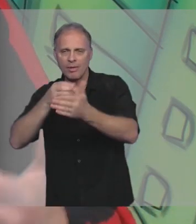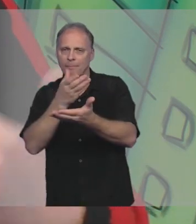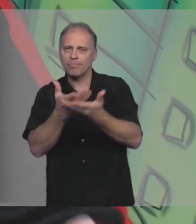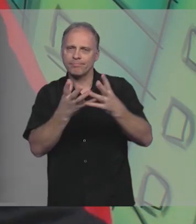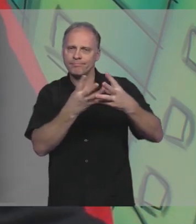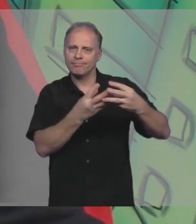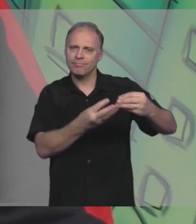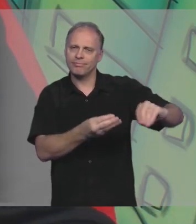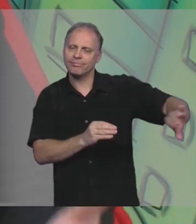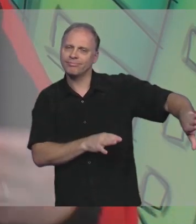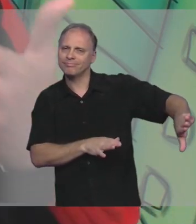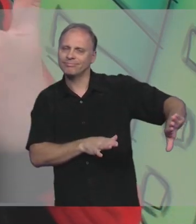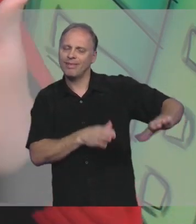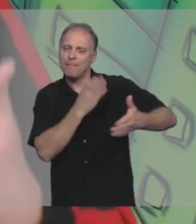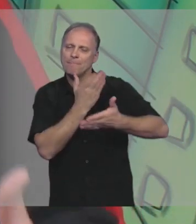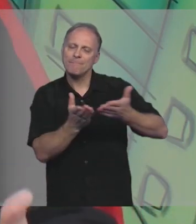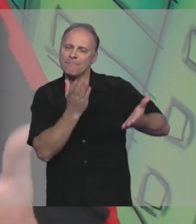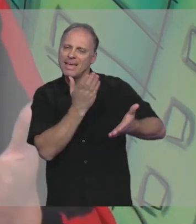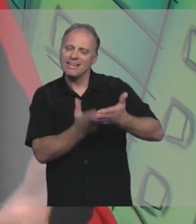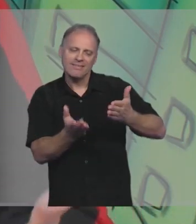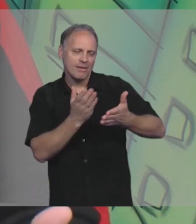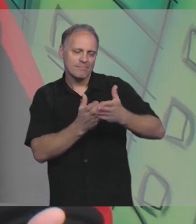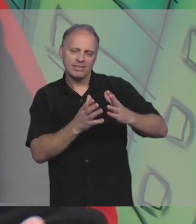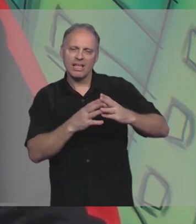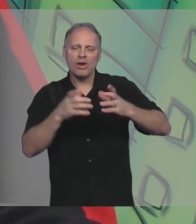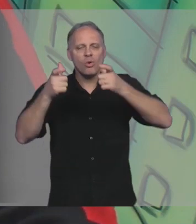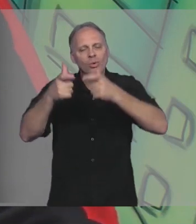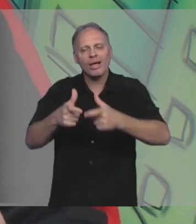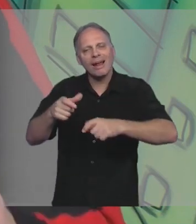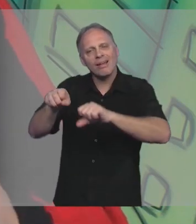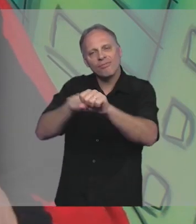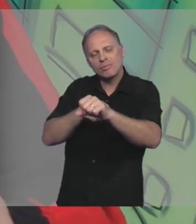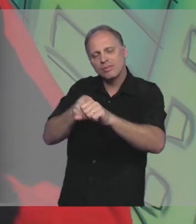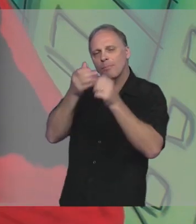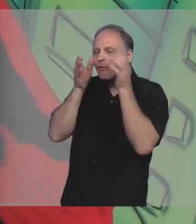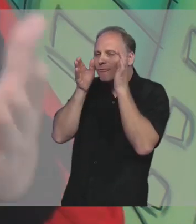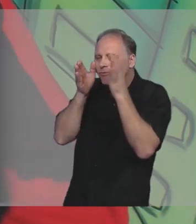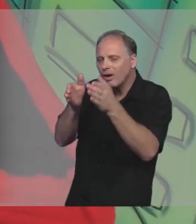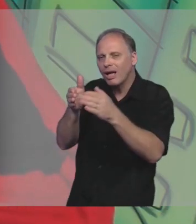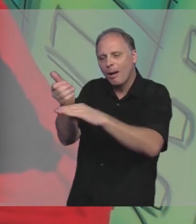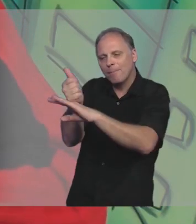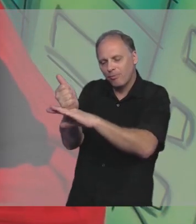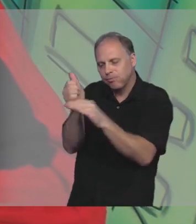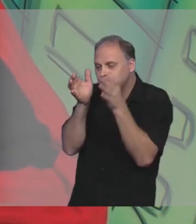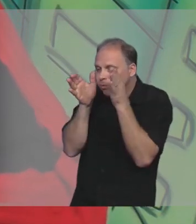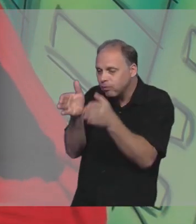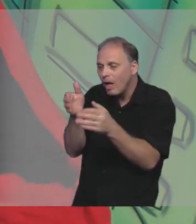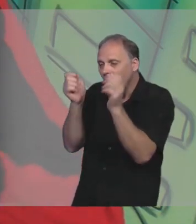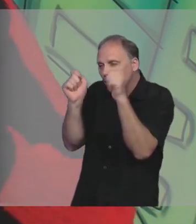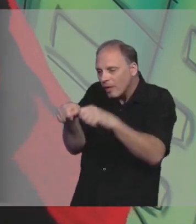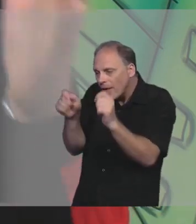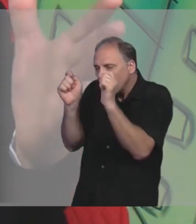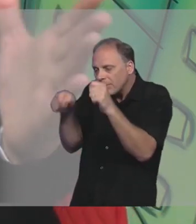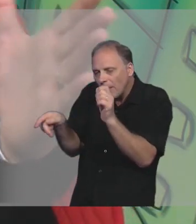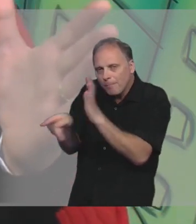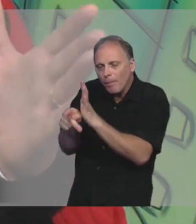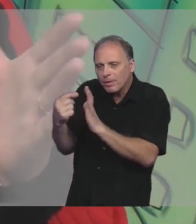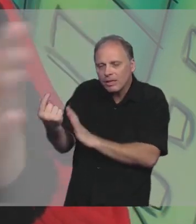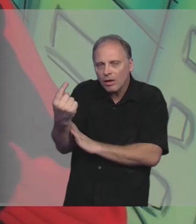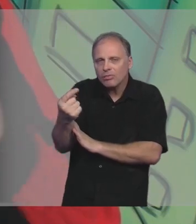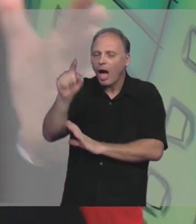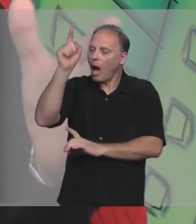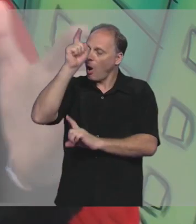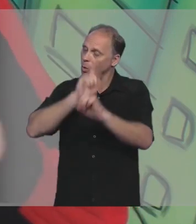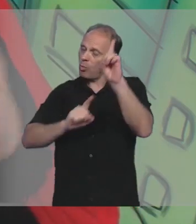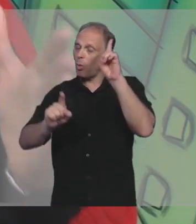ser fragilizada. Ela vai perder espaço na formação para focar-se em desenvolver algumas competências que os